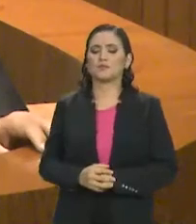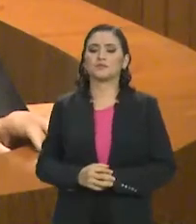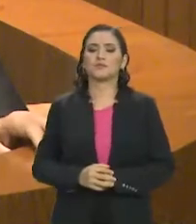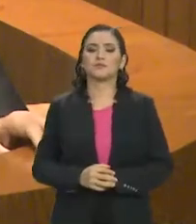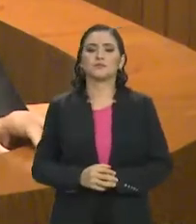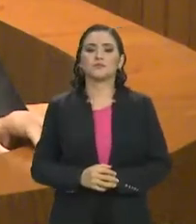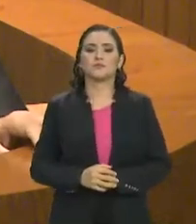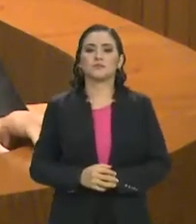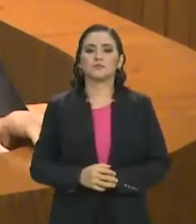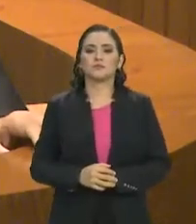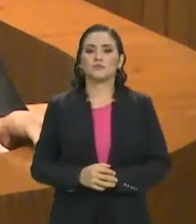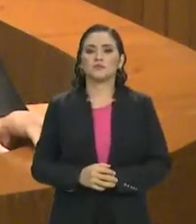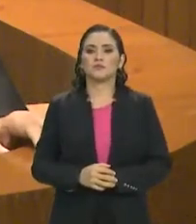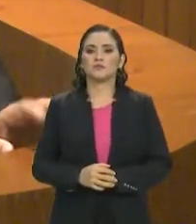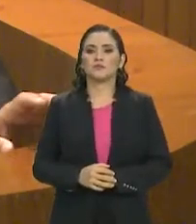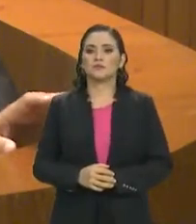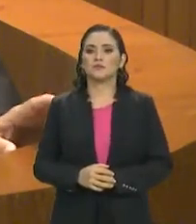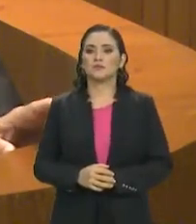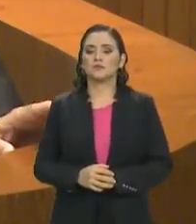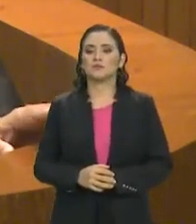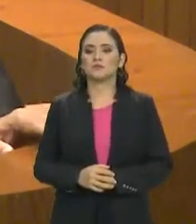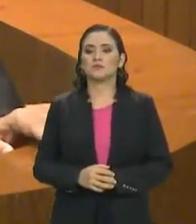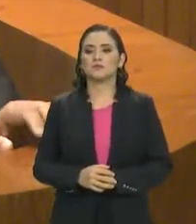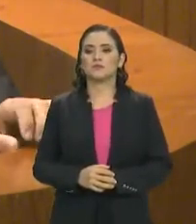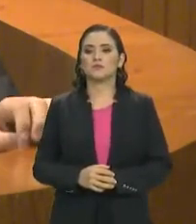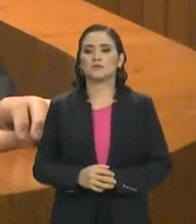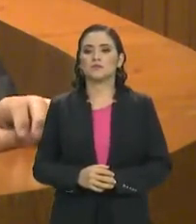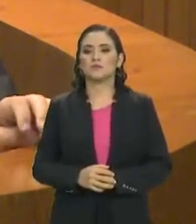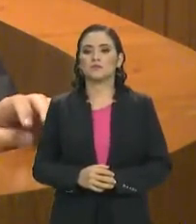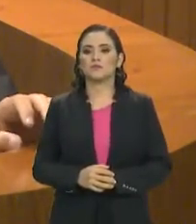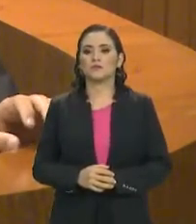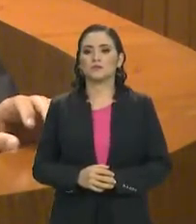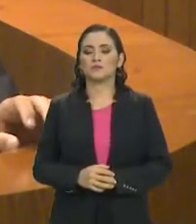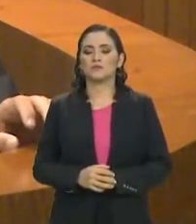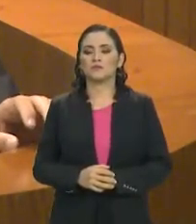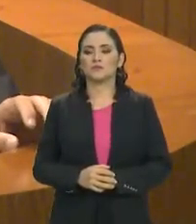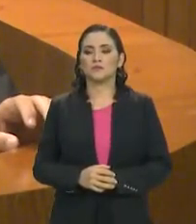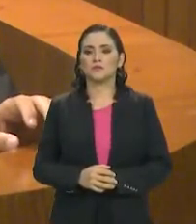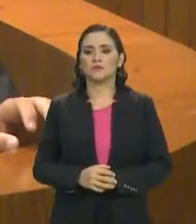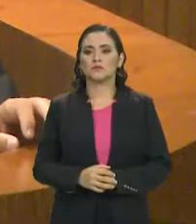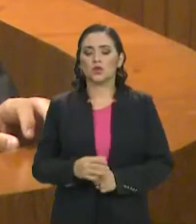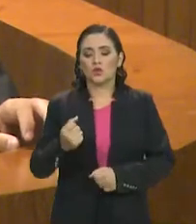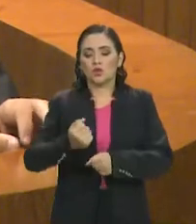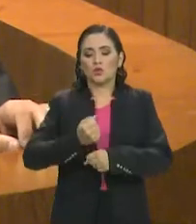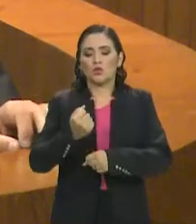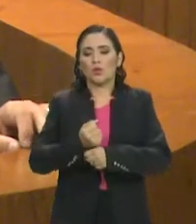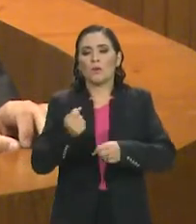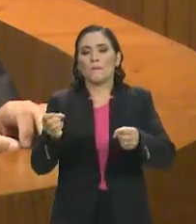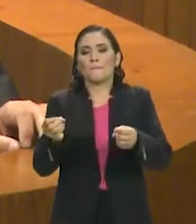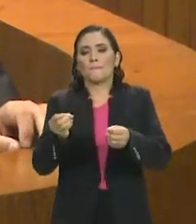foi entregue uma praça da família,